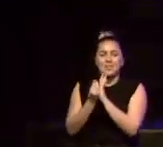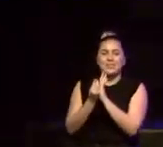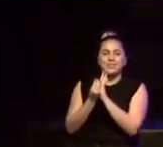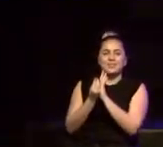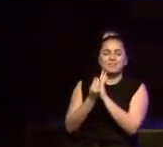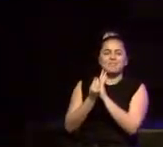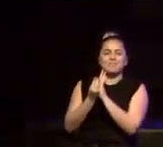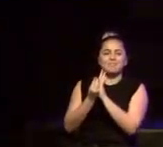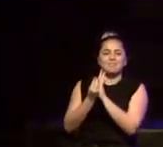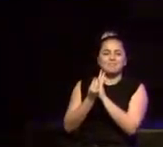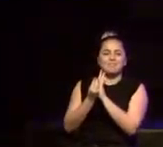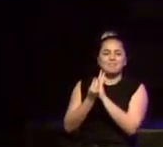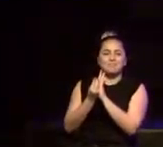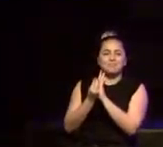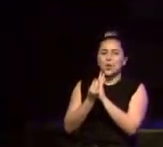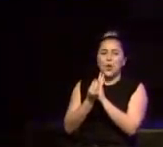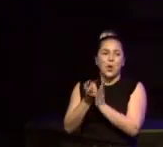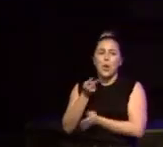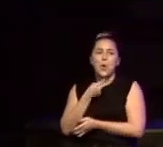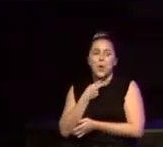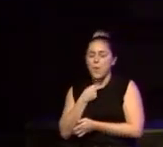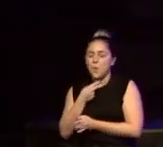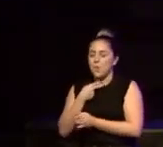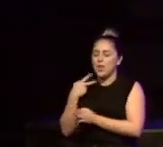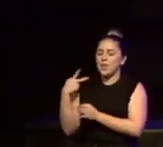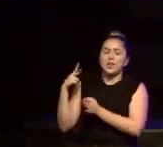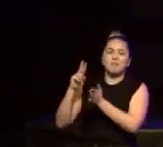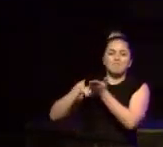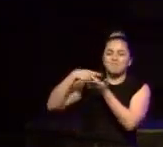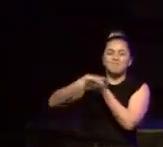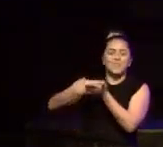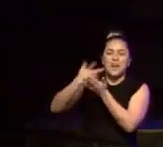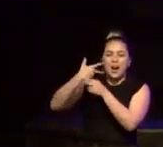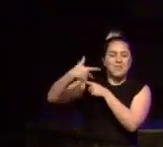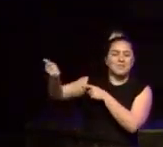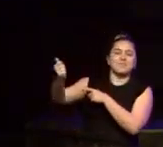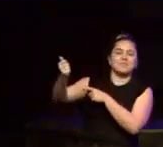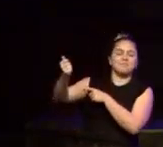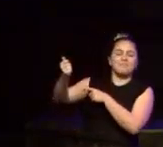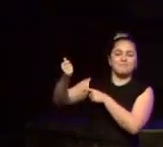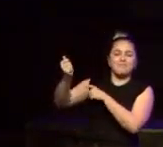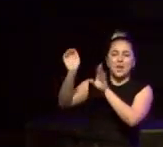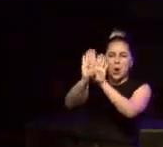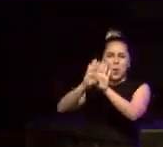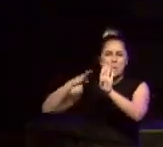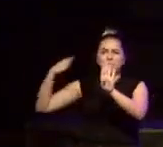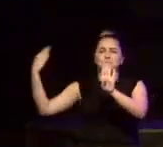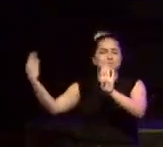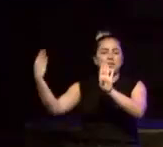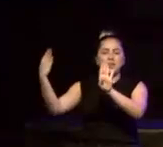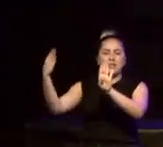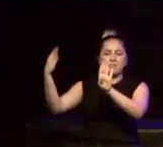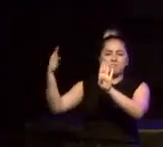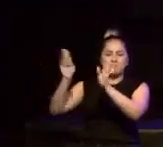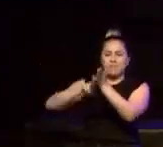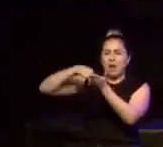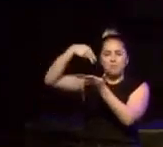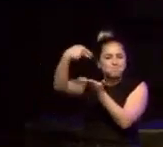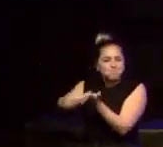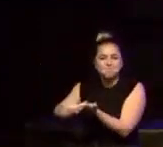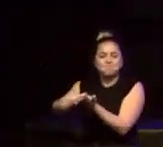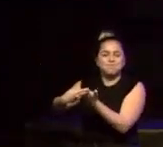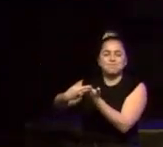vencê-la. E ela não vai parar de crescer e avançar, e se tiver alguma porta no caminho, vai simplesmente cair, não